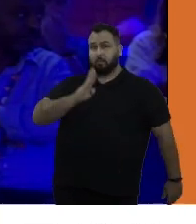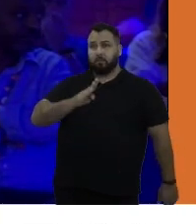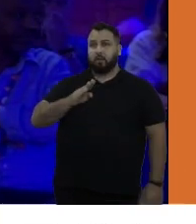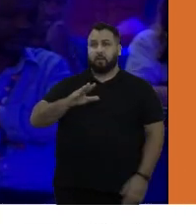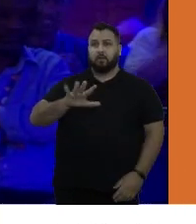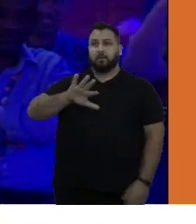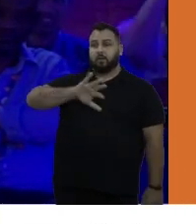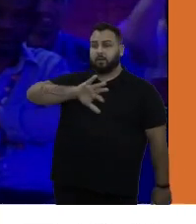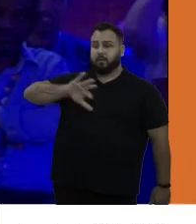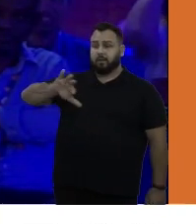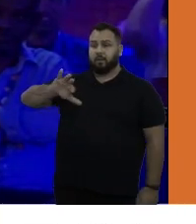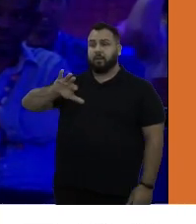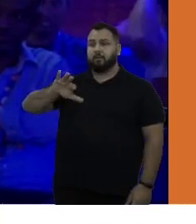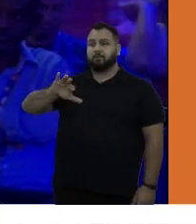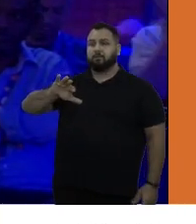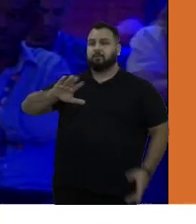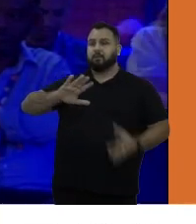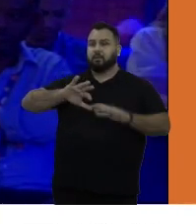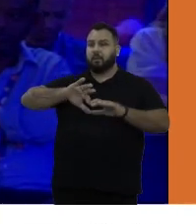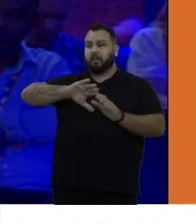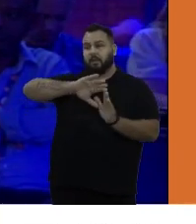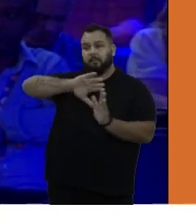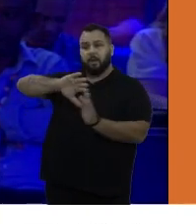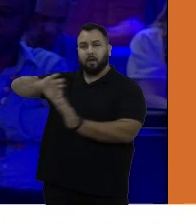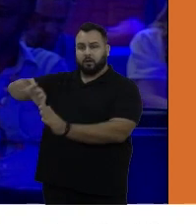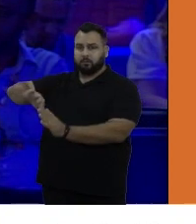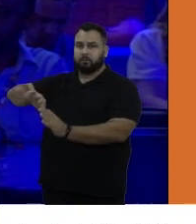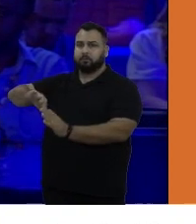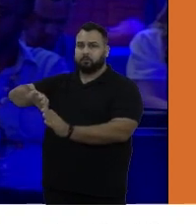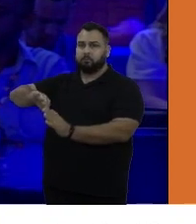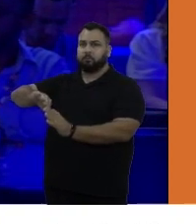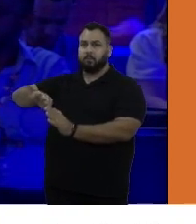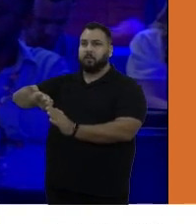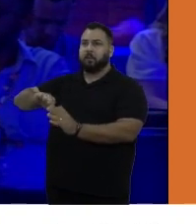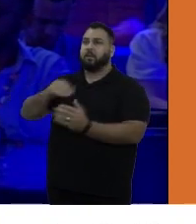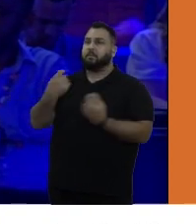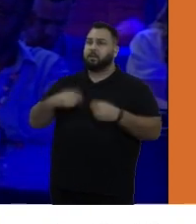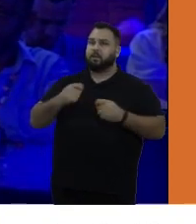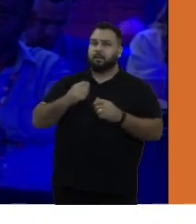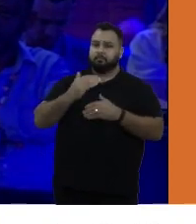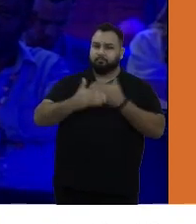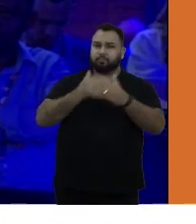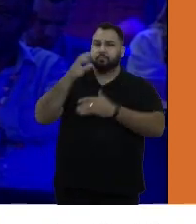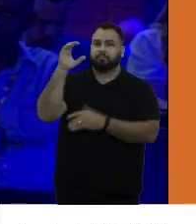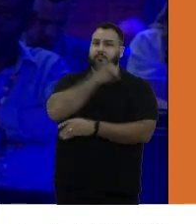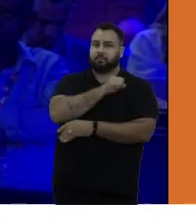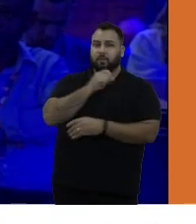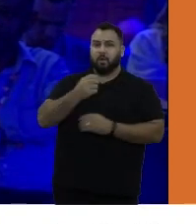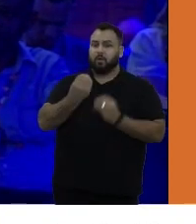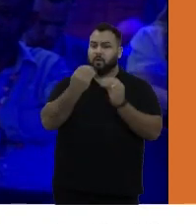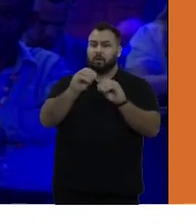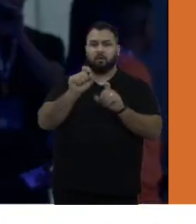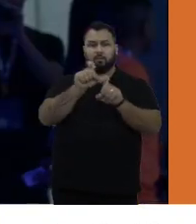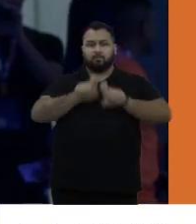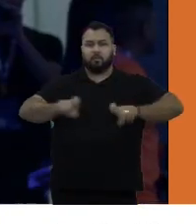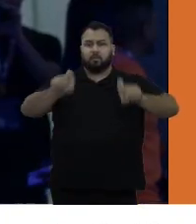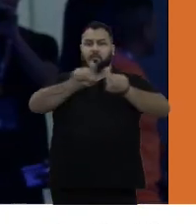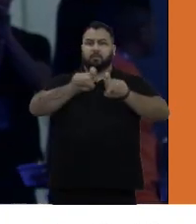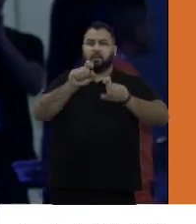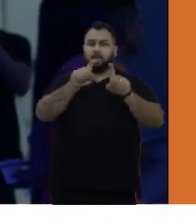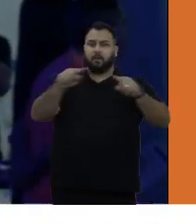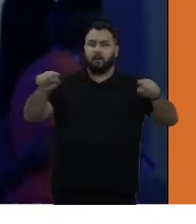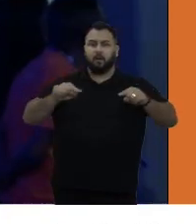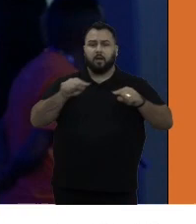secular, né? Mas esse é um outro grande desafio que a gente vai precisar acelerar. E esse desafio não é sobre botar computador na sala,